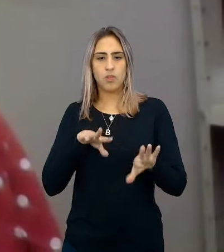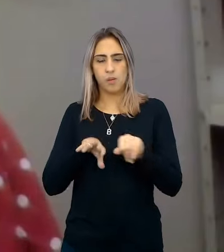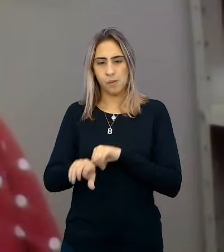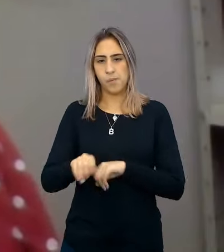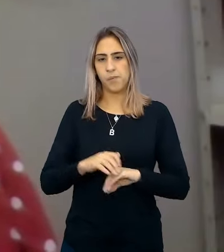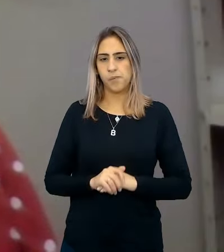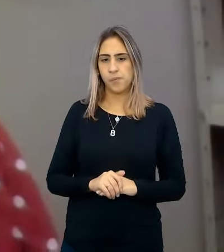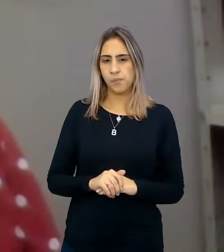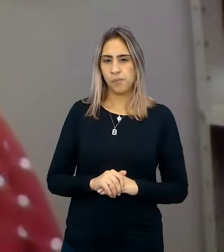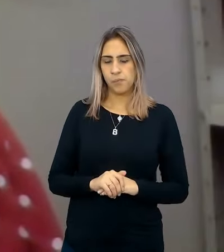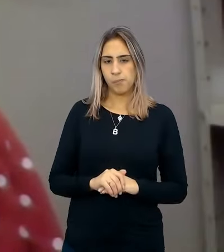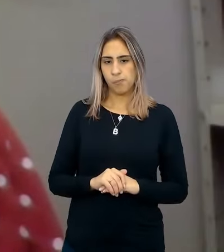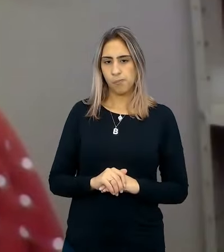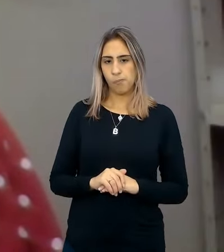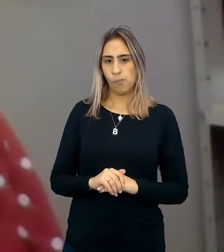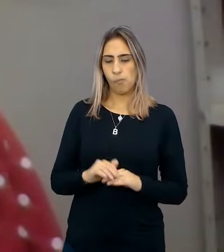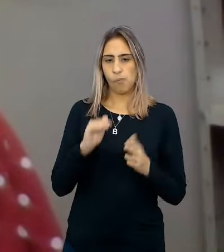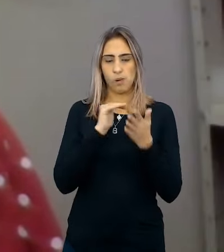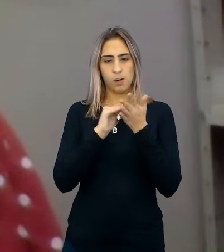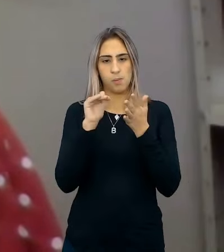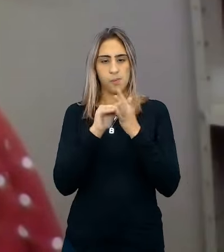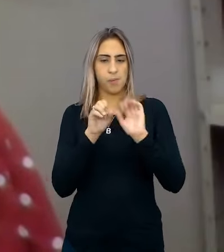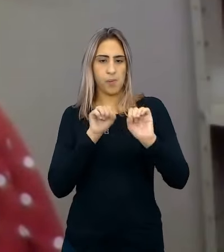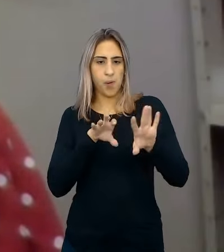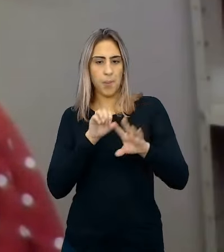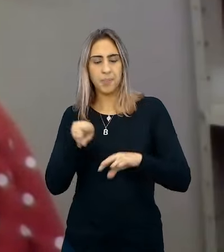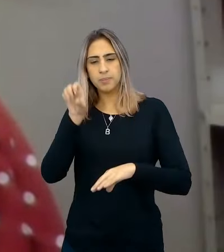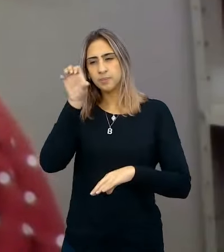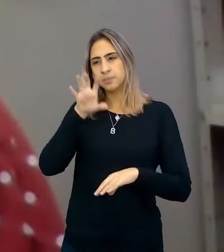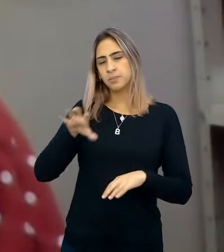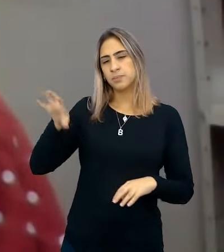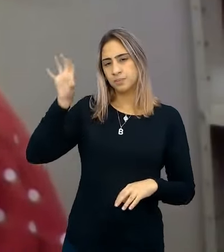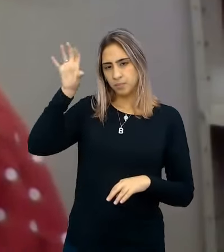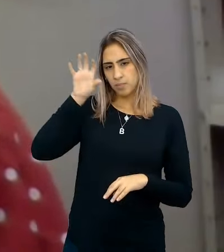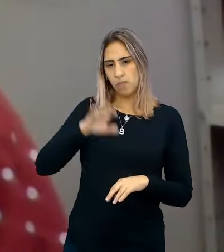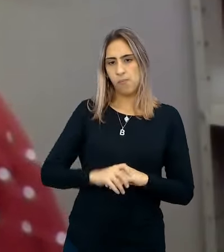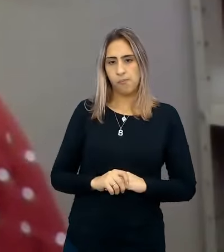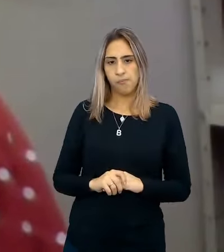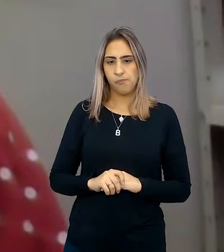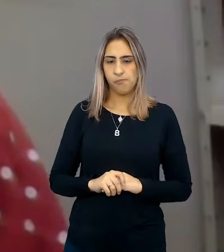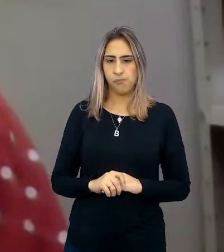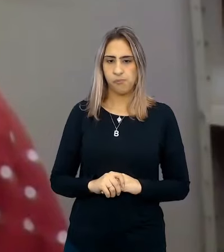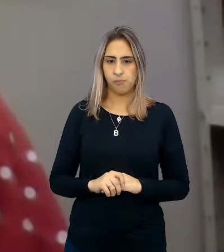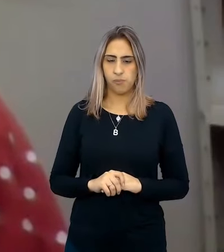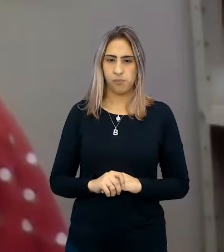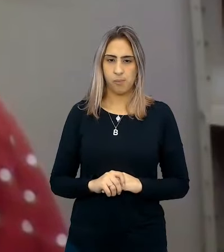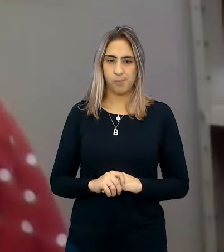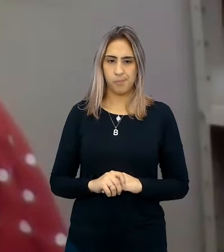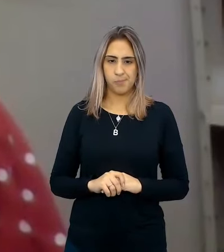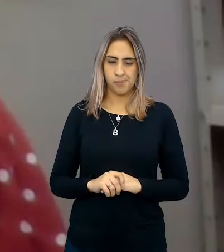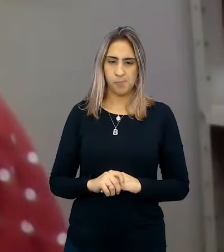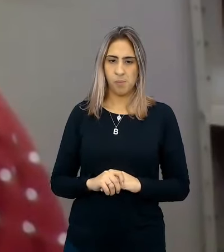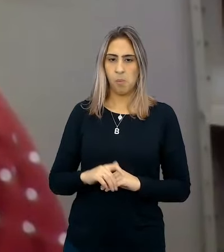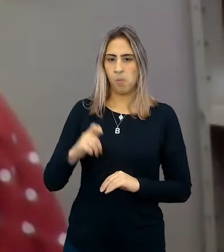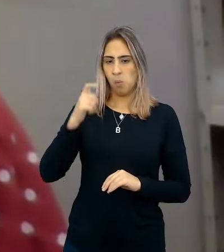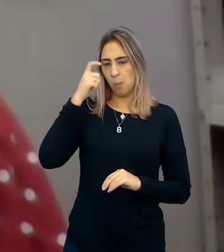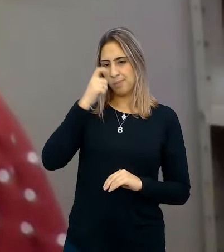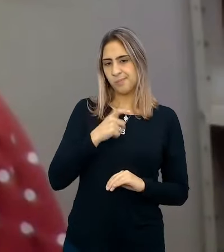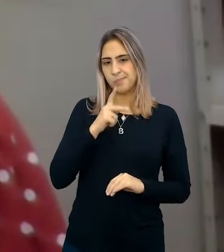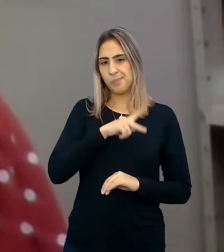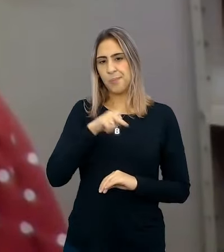formação da Secretaria da Educação do Estado. Eu sou a professora